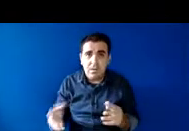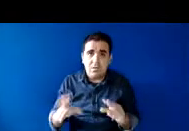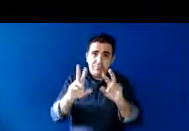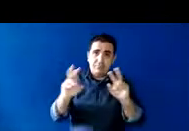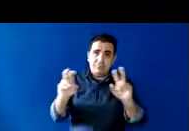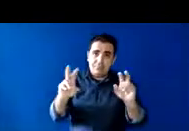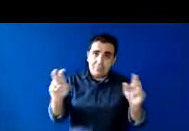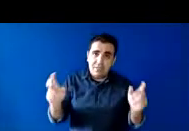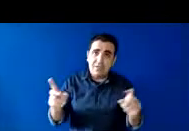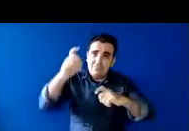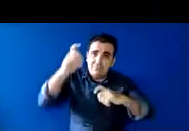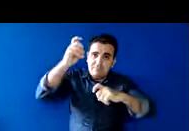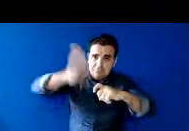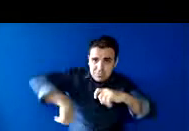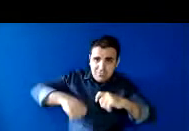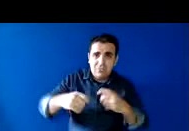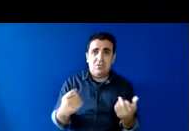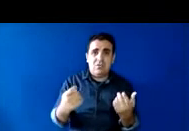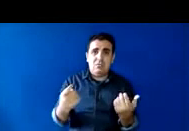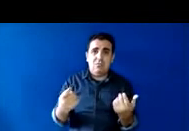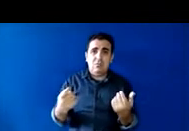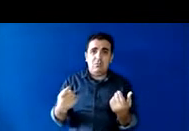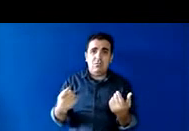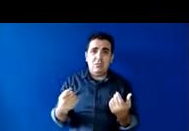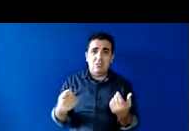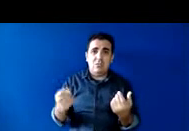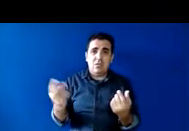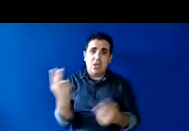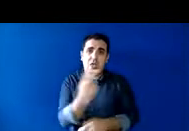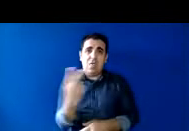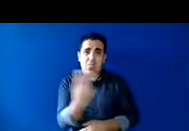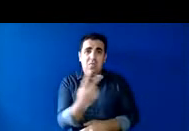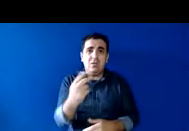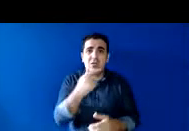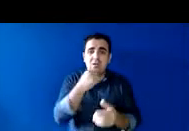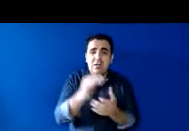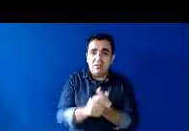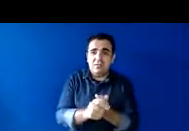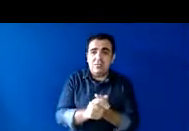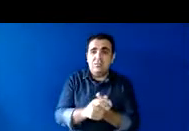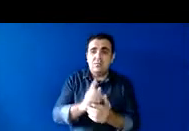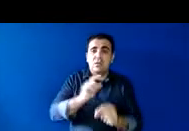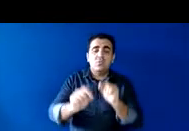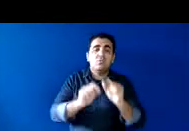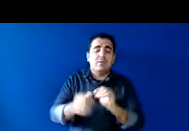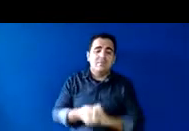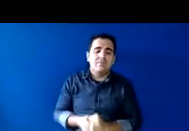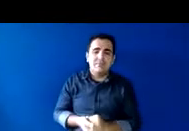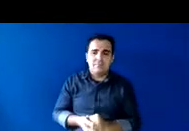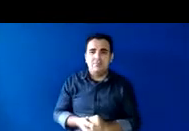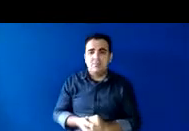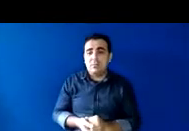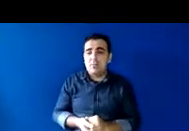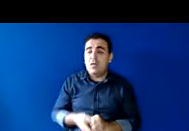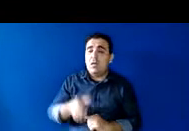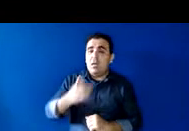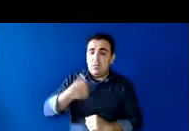da violência sexual entre casais, do aborto previsto em lei, né, para que a gente seja